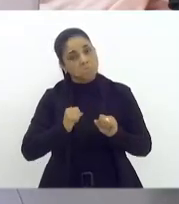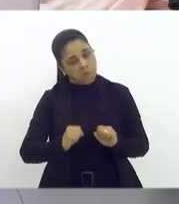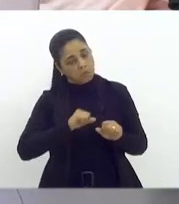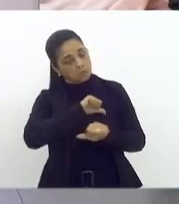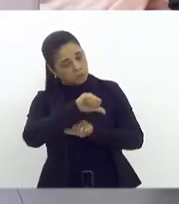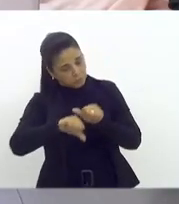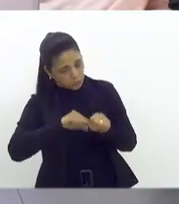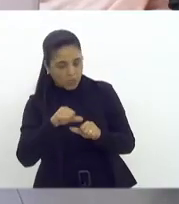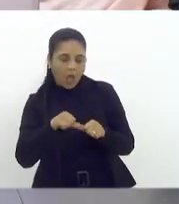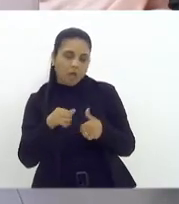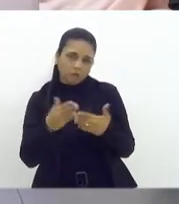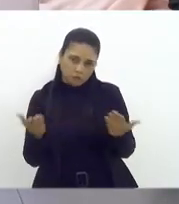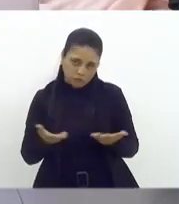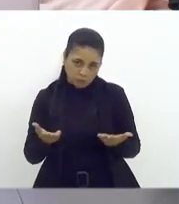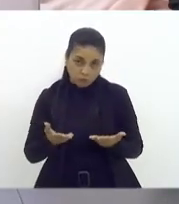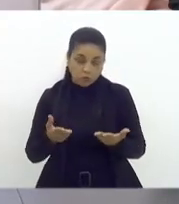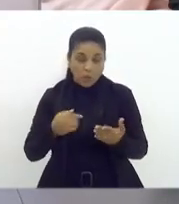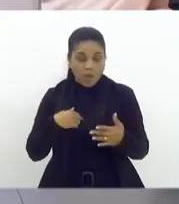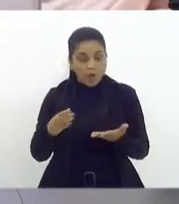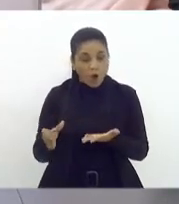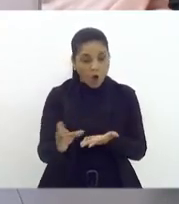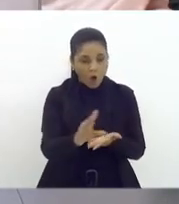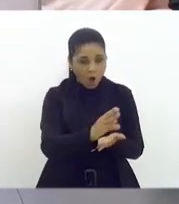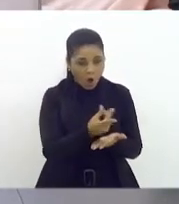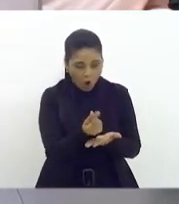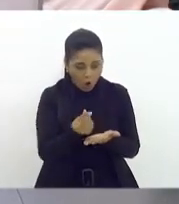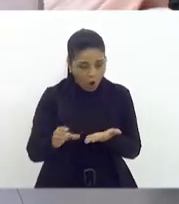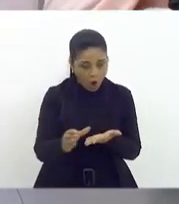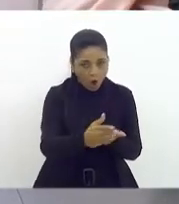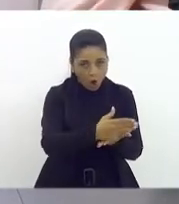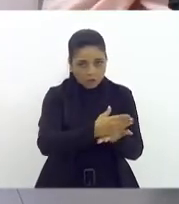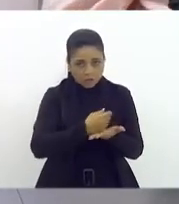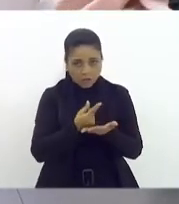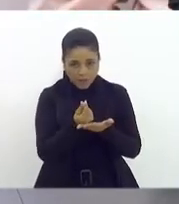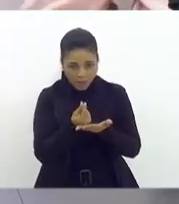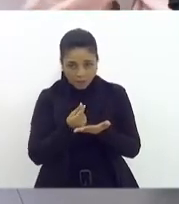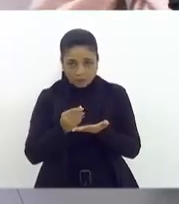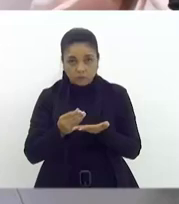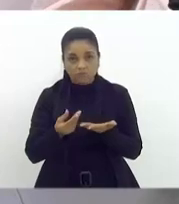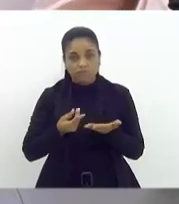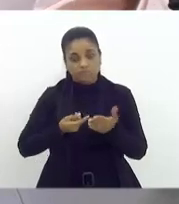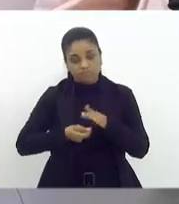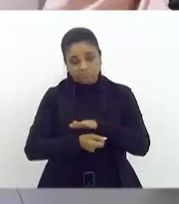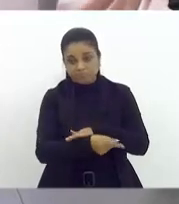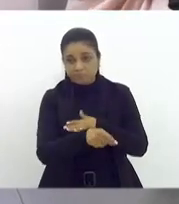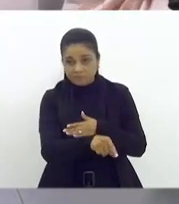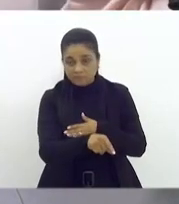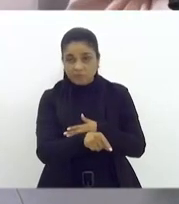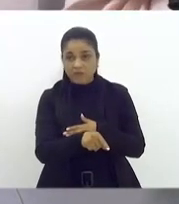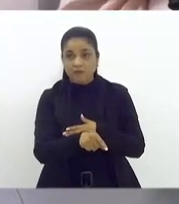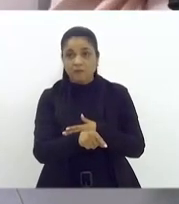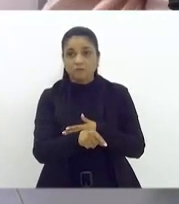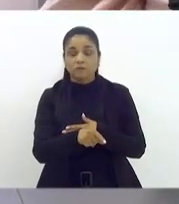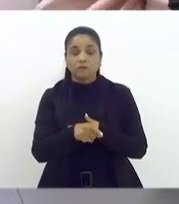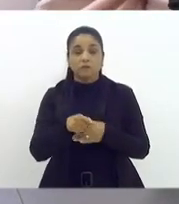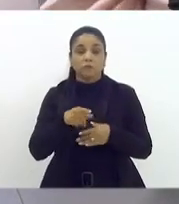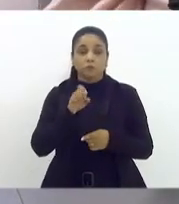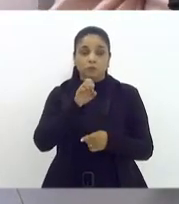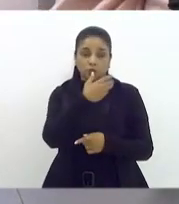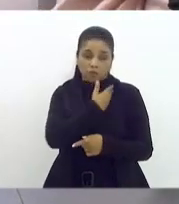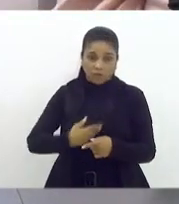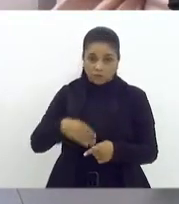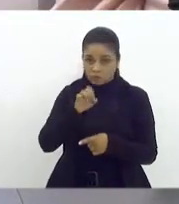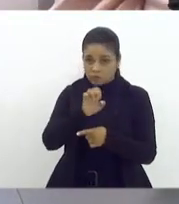muito mas o que eu vejo em termos de orçamento é que hoje por exemplo no orçamento isso tá dado são dados do Governo do Estado